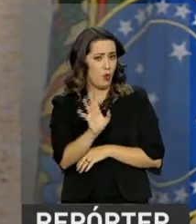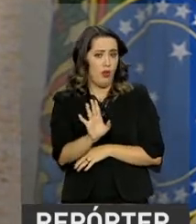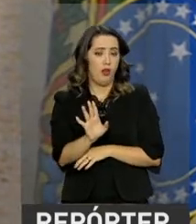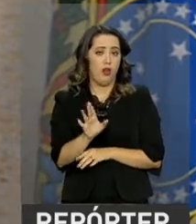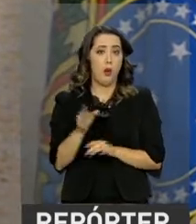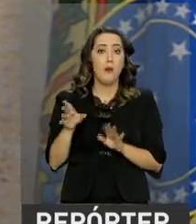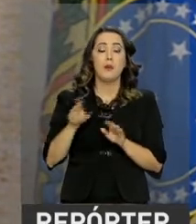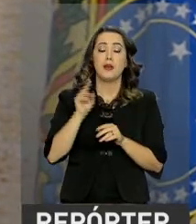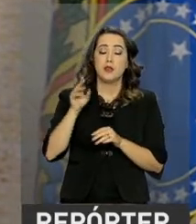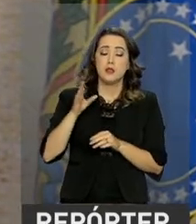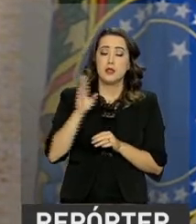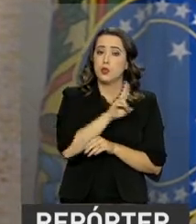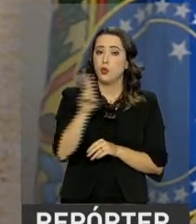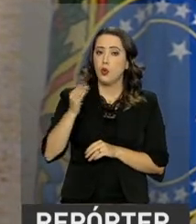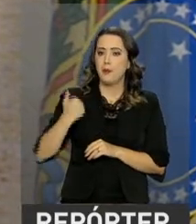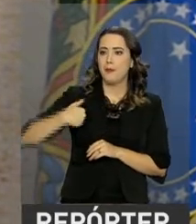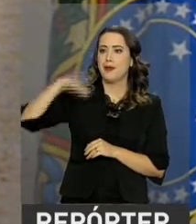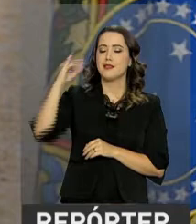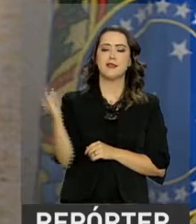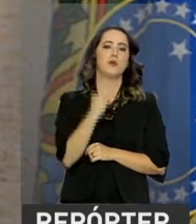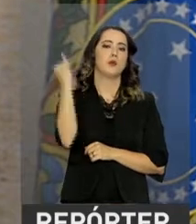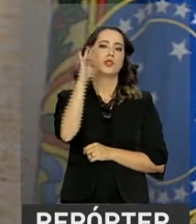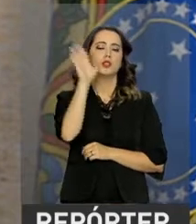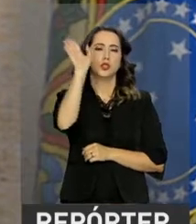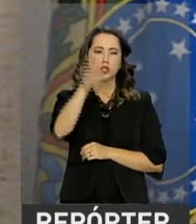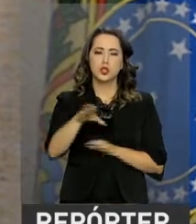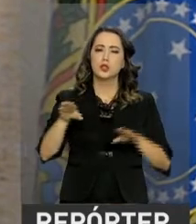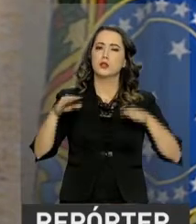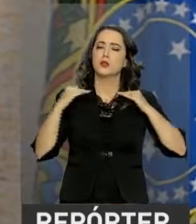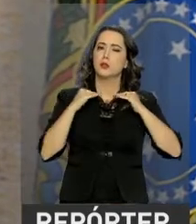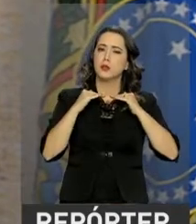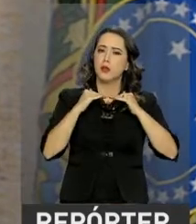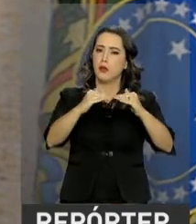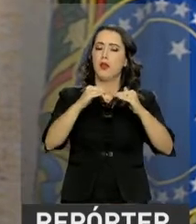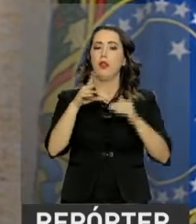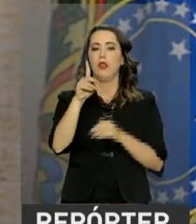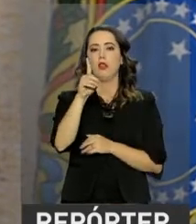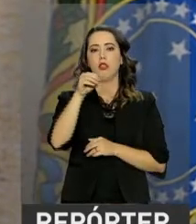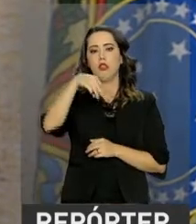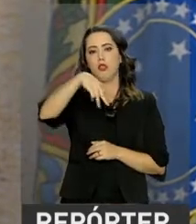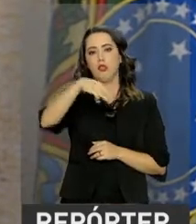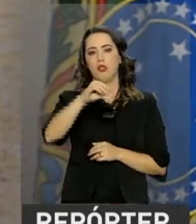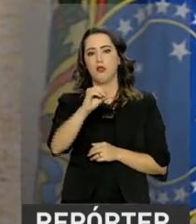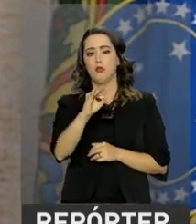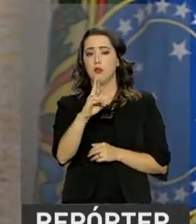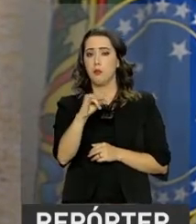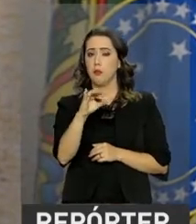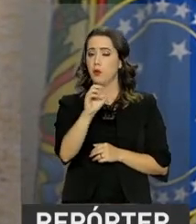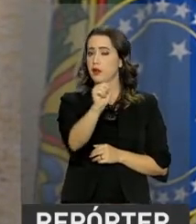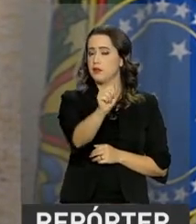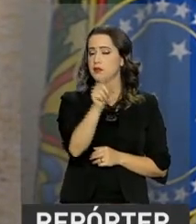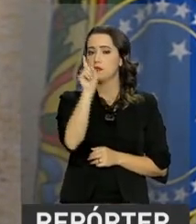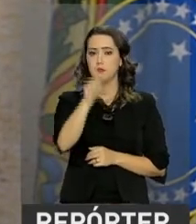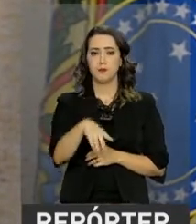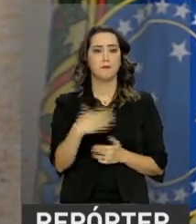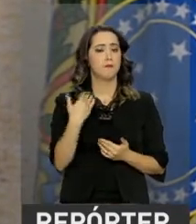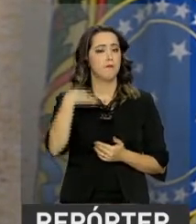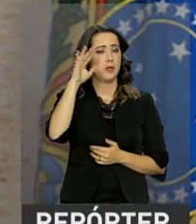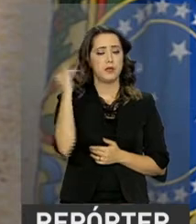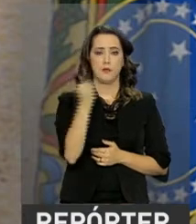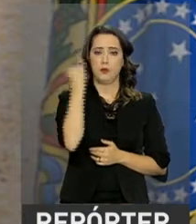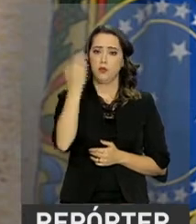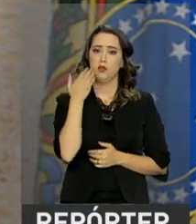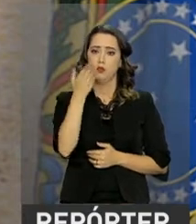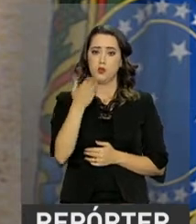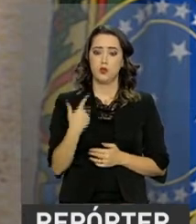valor que naturalmente que ganhava ou deveria terminar como termina hoje a vida brasileira que a democracia foi para